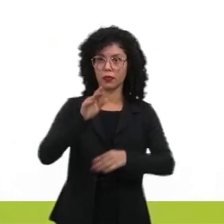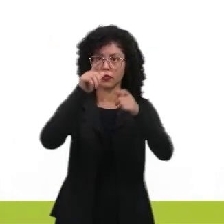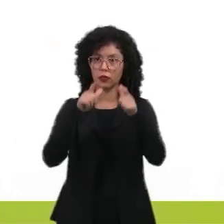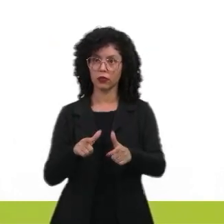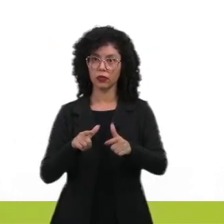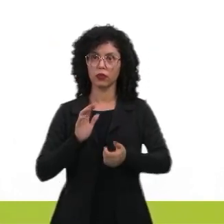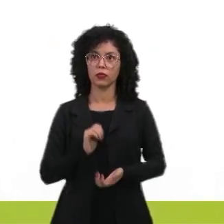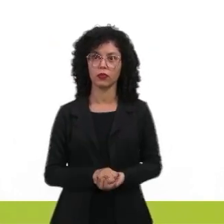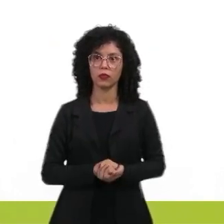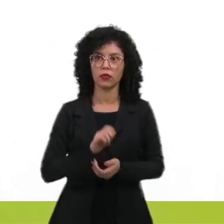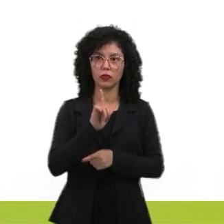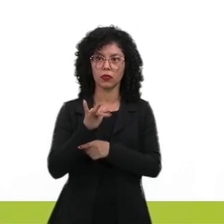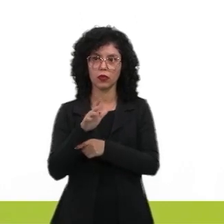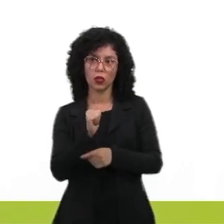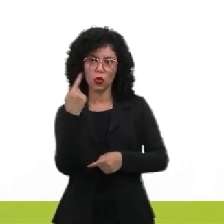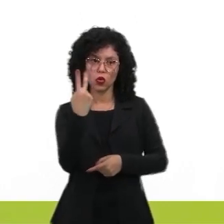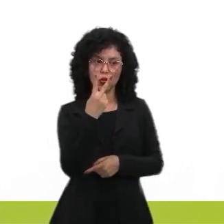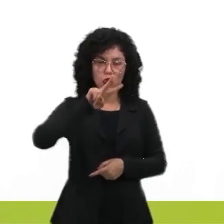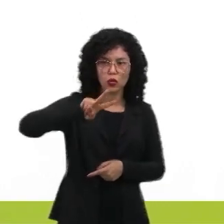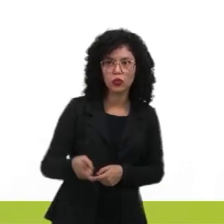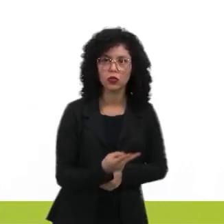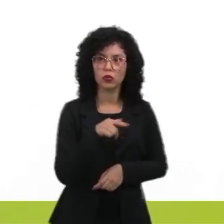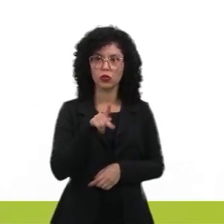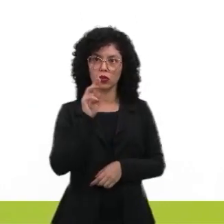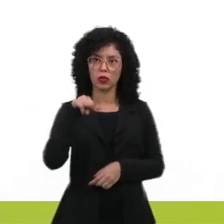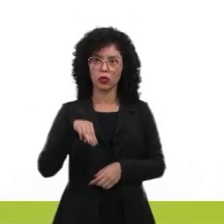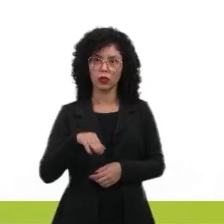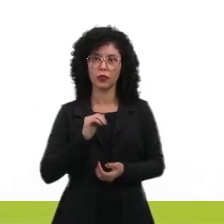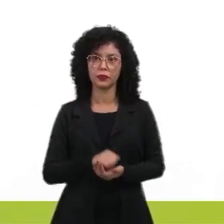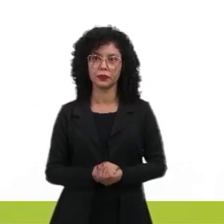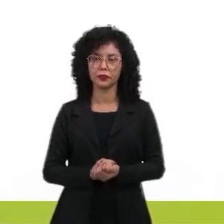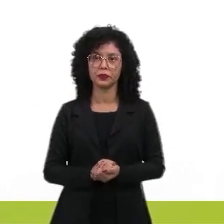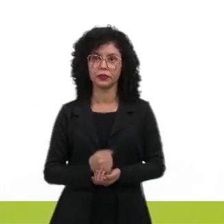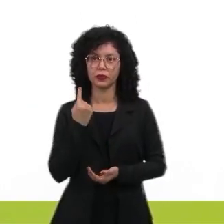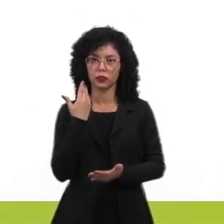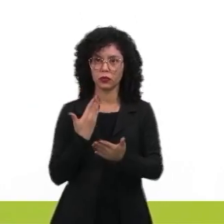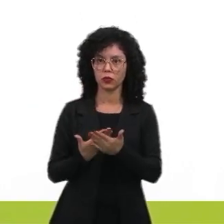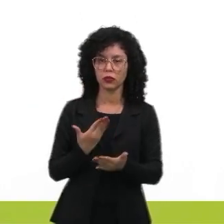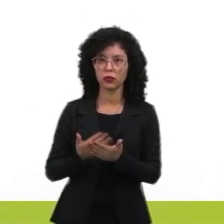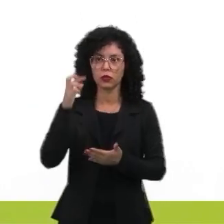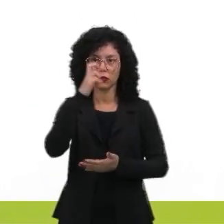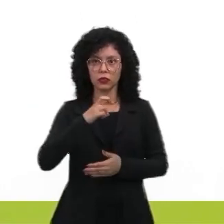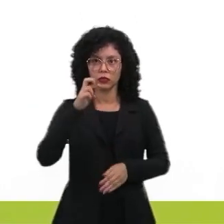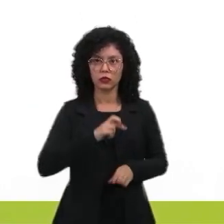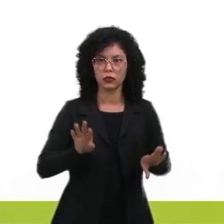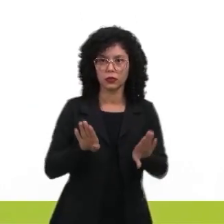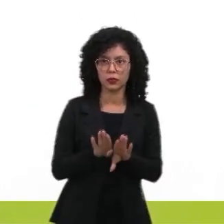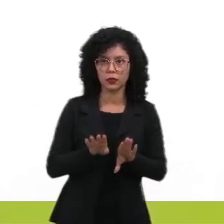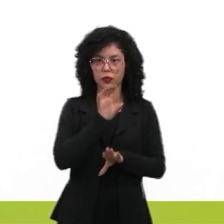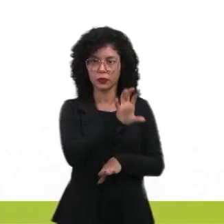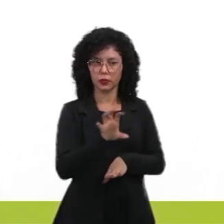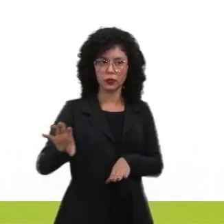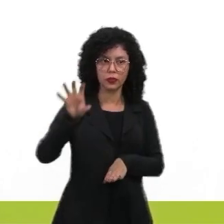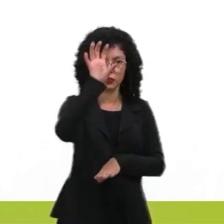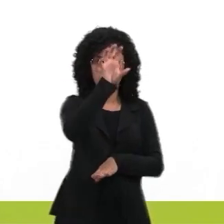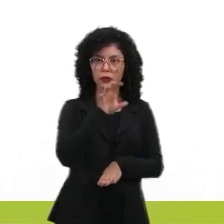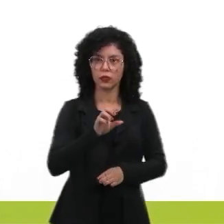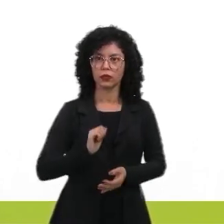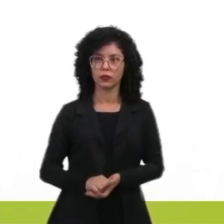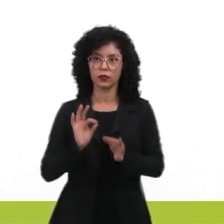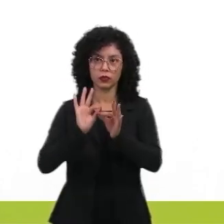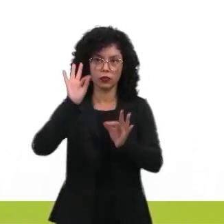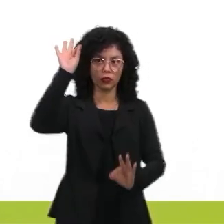no estado de Alagoas, é igual a 2.000 quilômetros. Olha, de olho na unidade. Um estudante, ao analisar o mapa, verificou sua régua que a distância entre